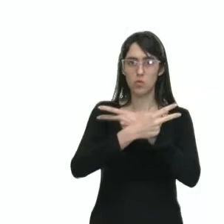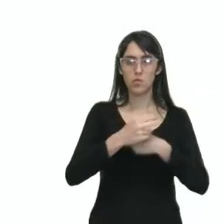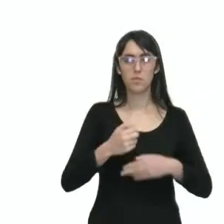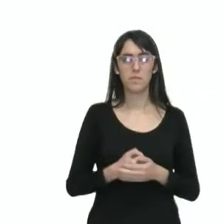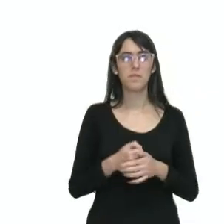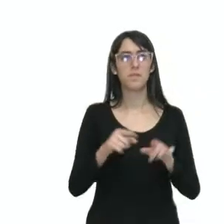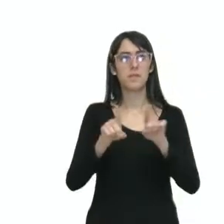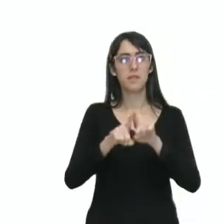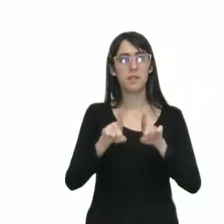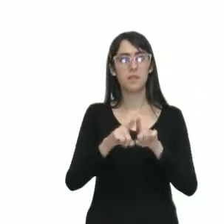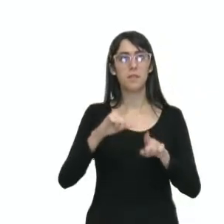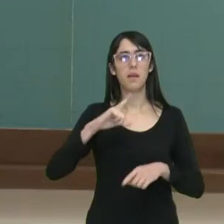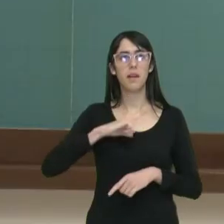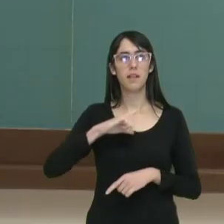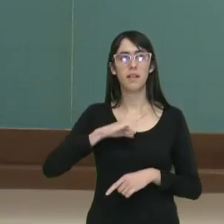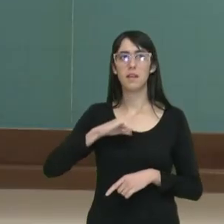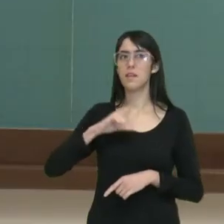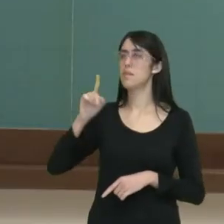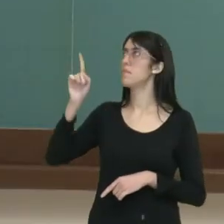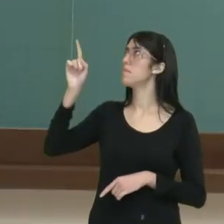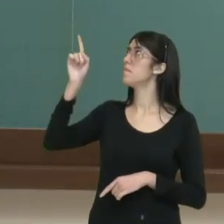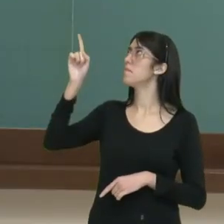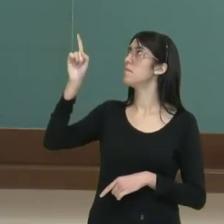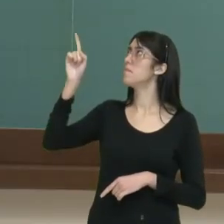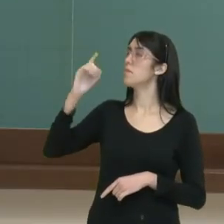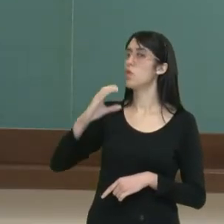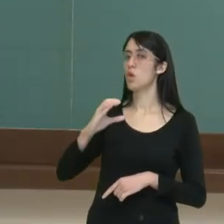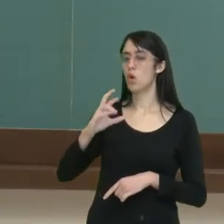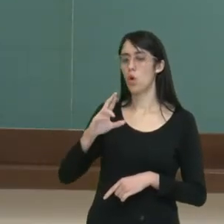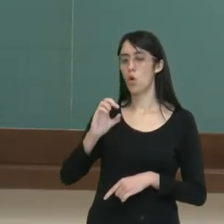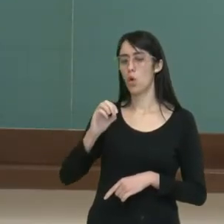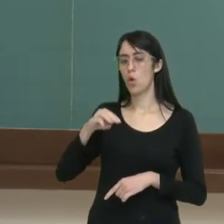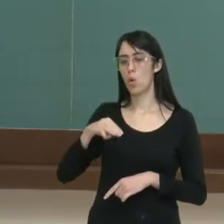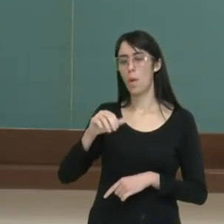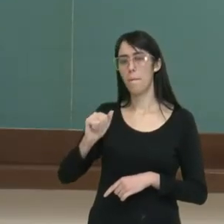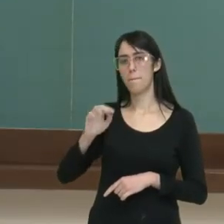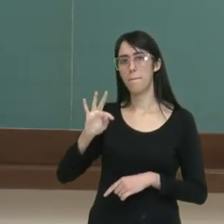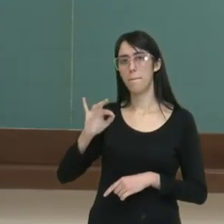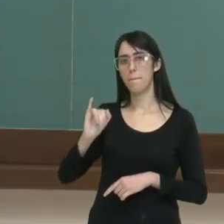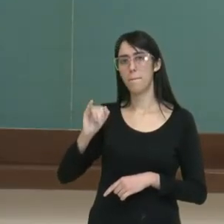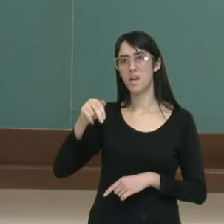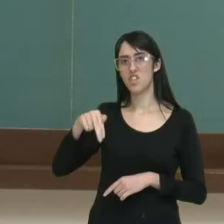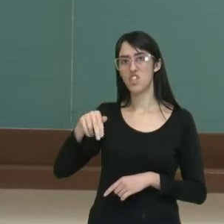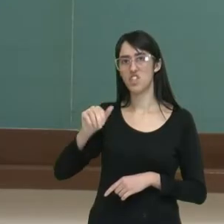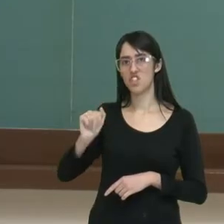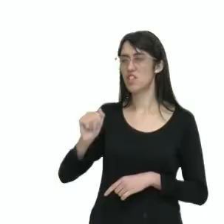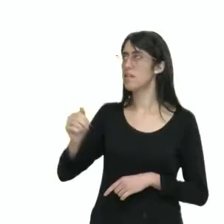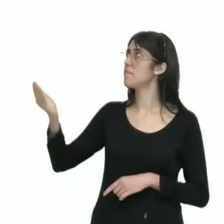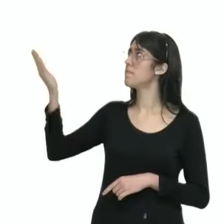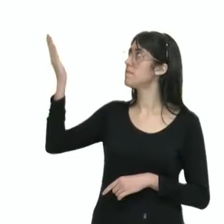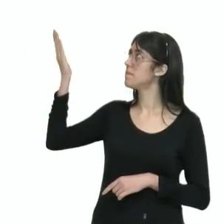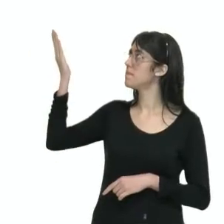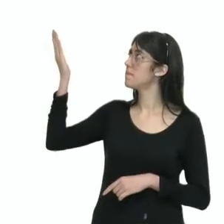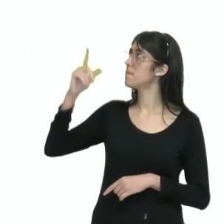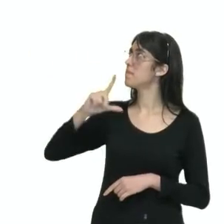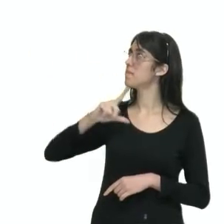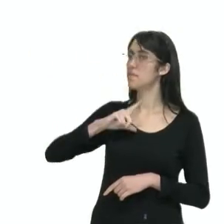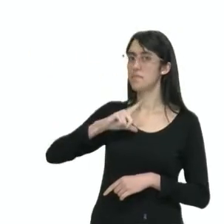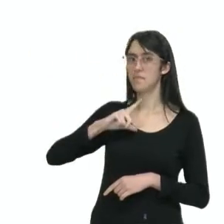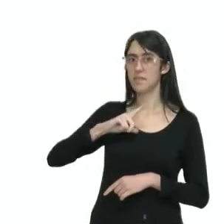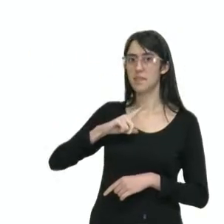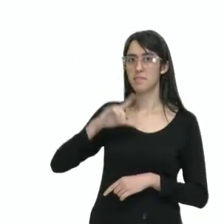nós temos as cromatinas. Aqui, essa parte externa, a carioteca,